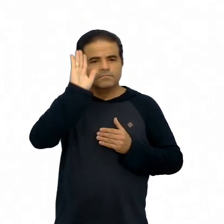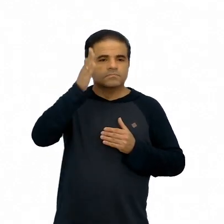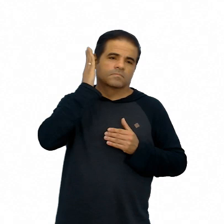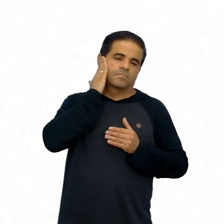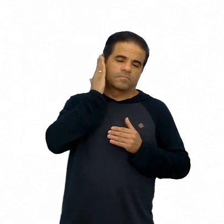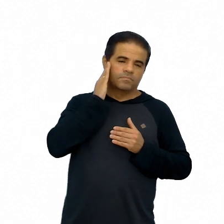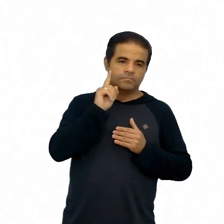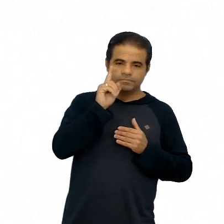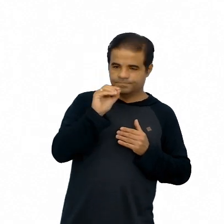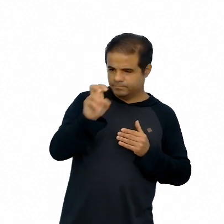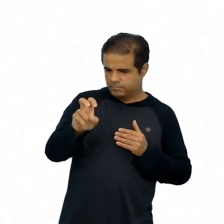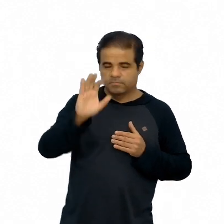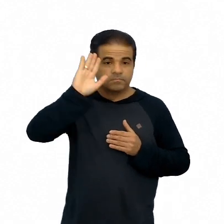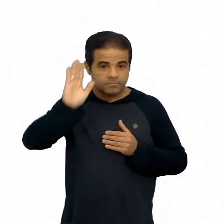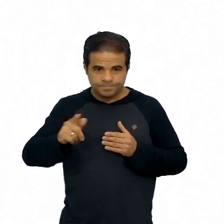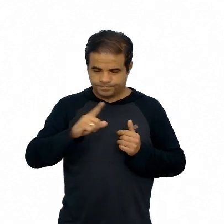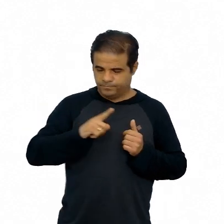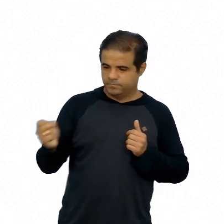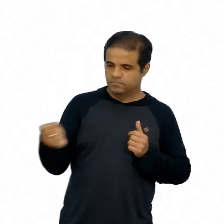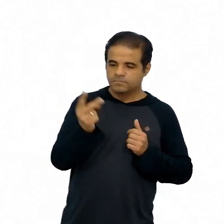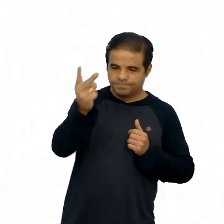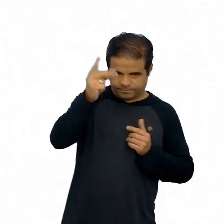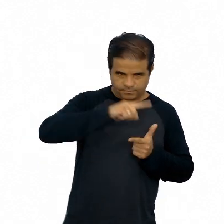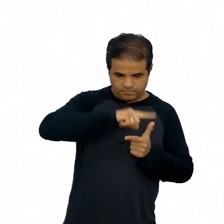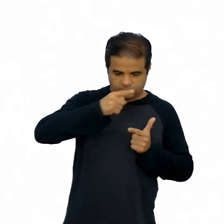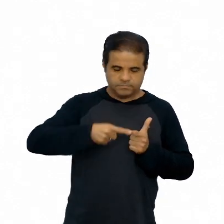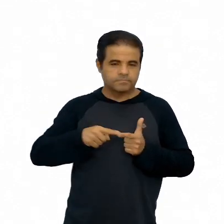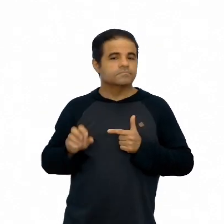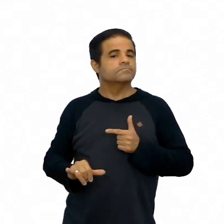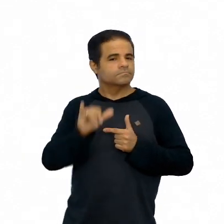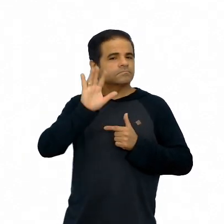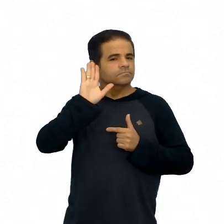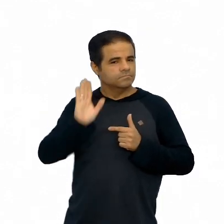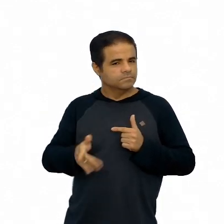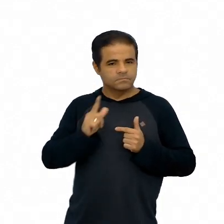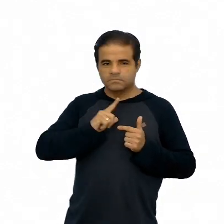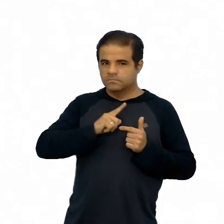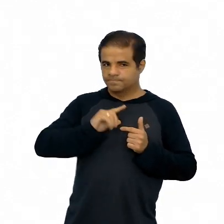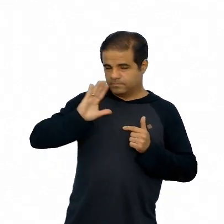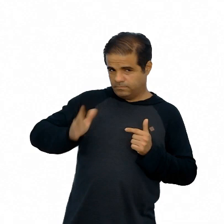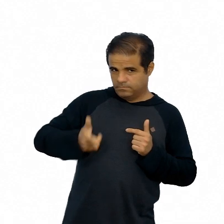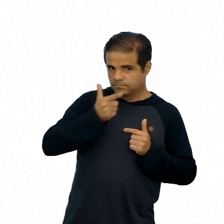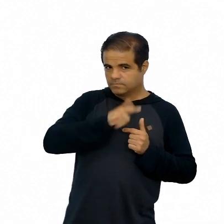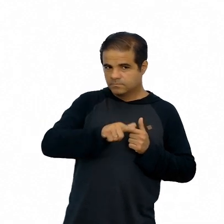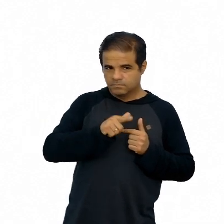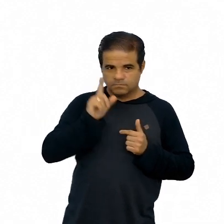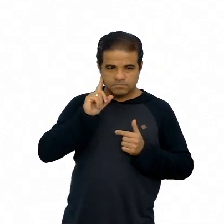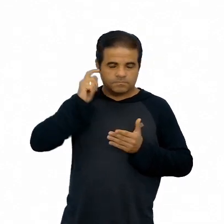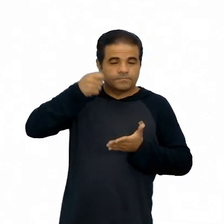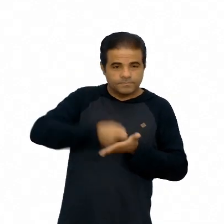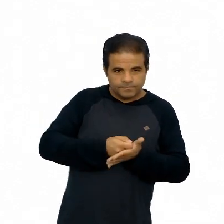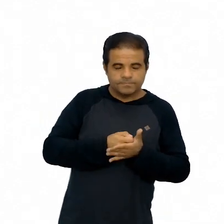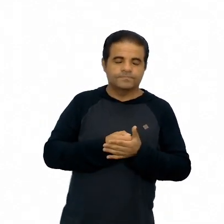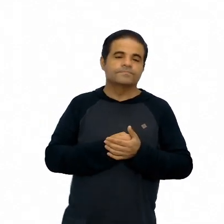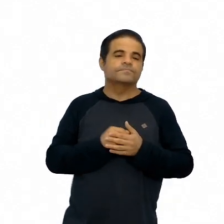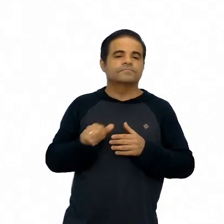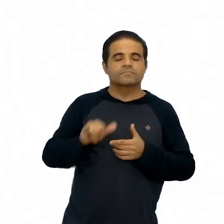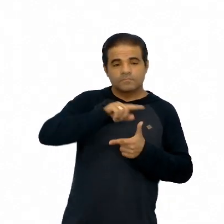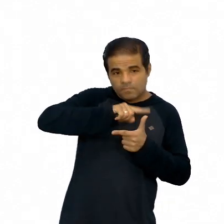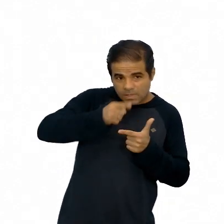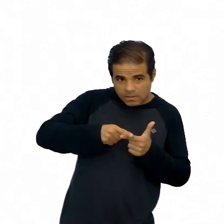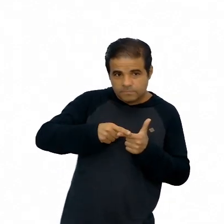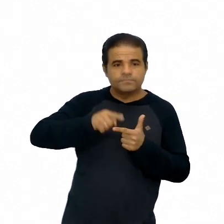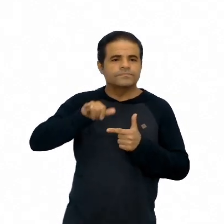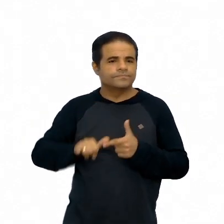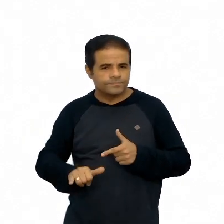vale 105. Então, eu já tenho o valor desse ângulo X aqui em questão para mim. Então, eu já consigo determinar o valor do ângulo X. Sabendo que o